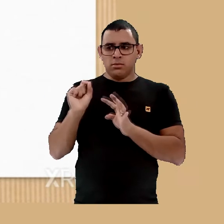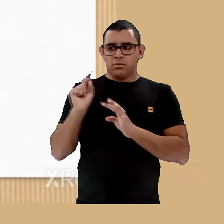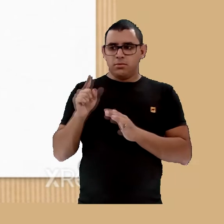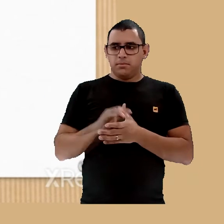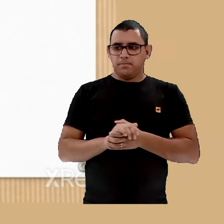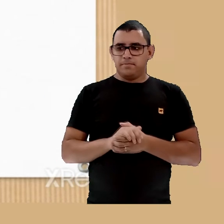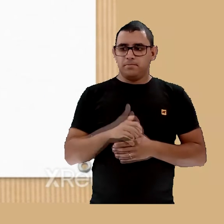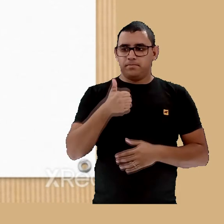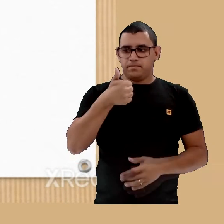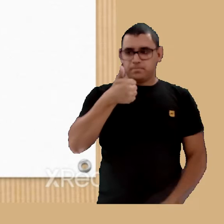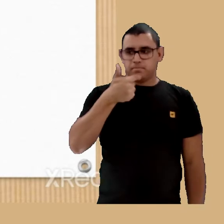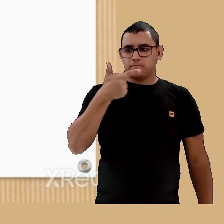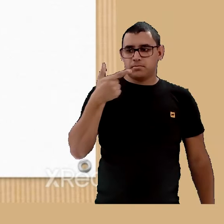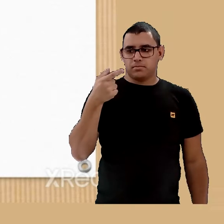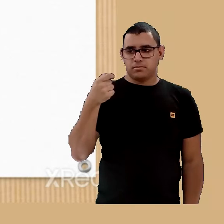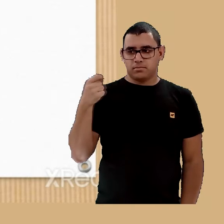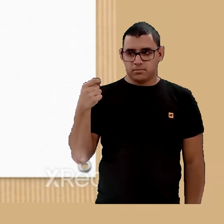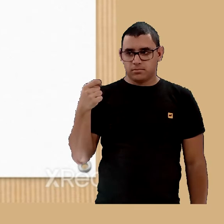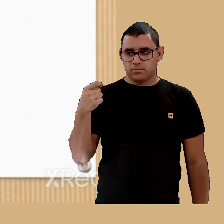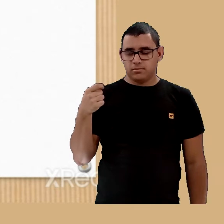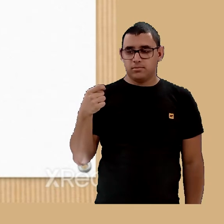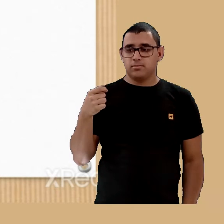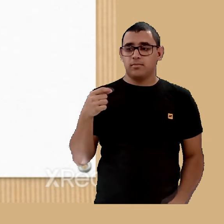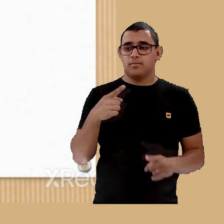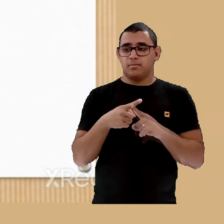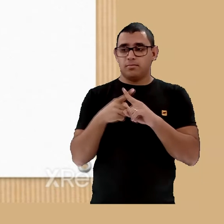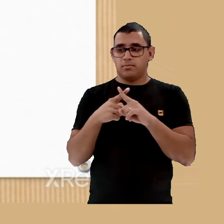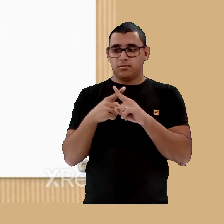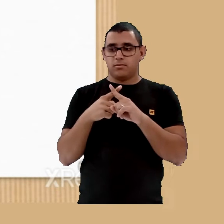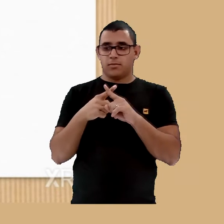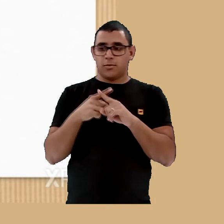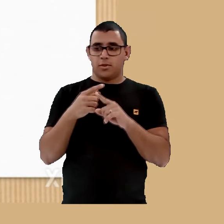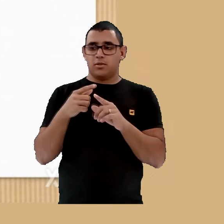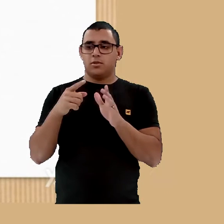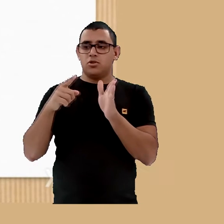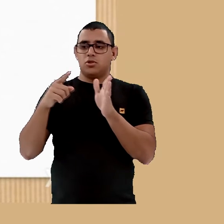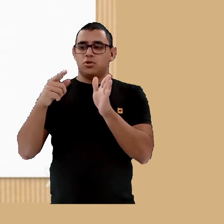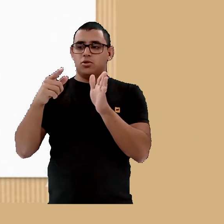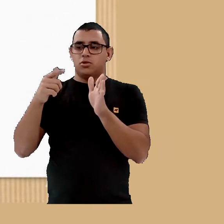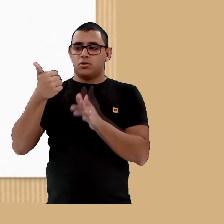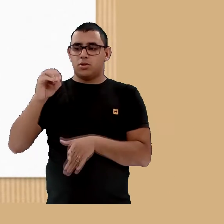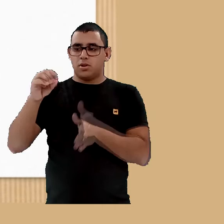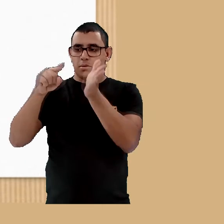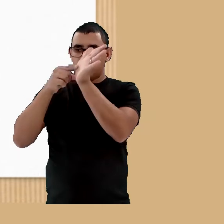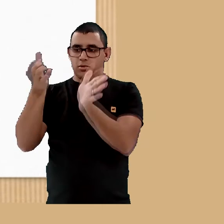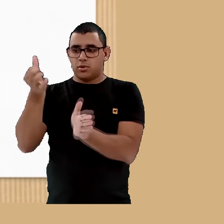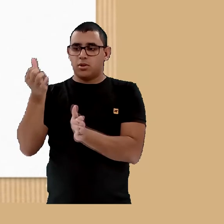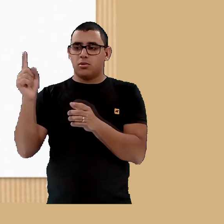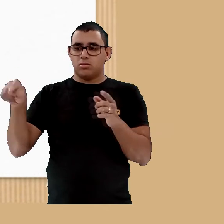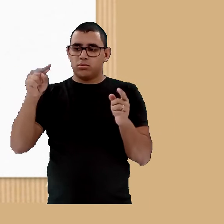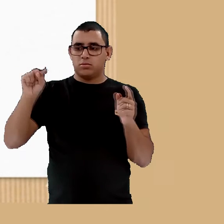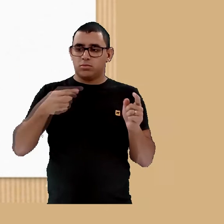observarem, se 1.200 está multiplicado por 10 a menos 6 e eu volto 2 casas decimais, o que é